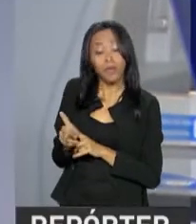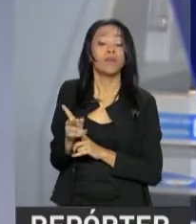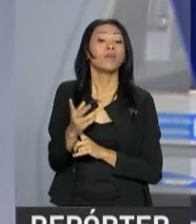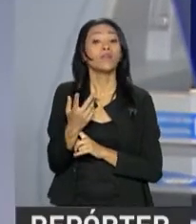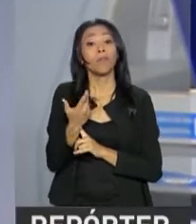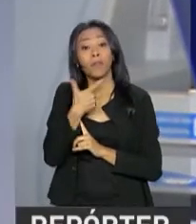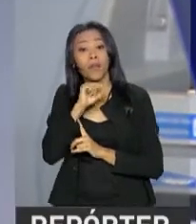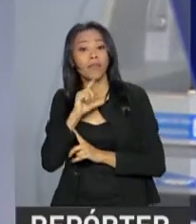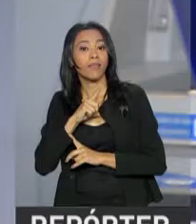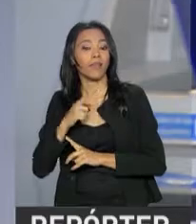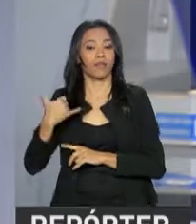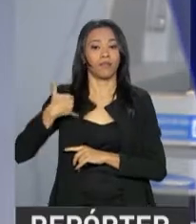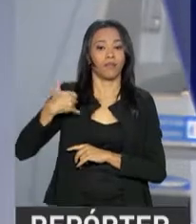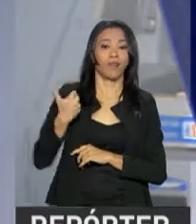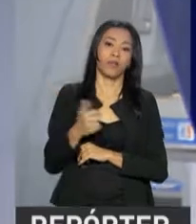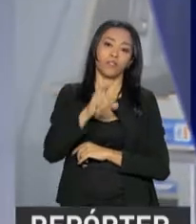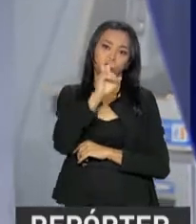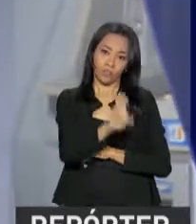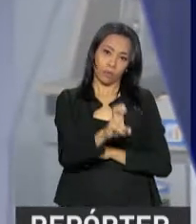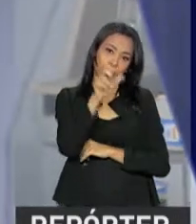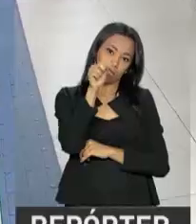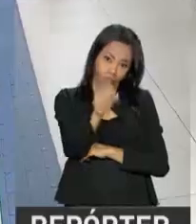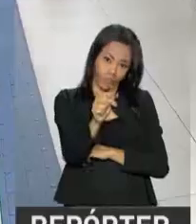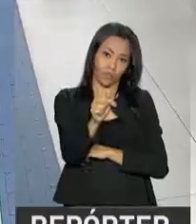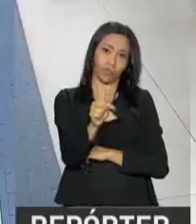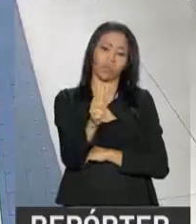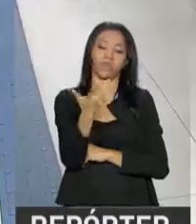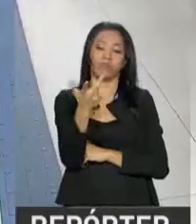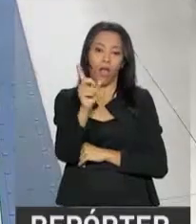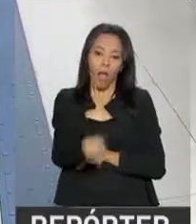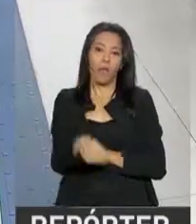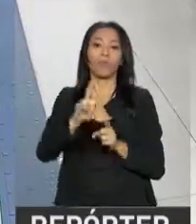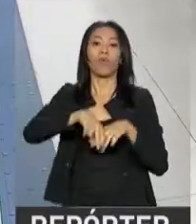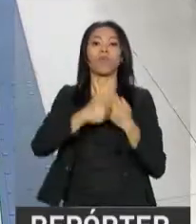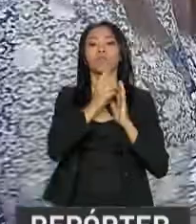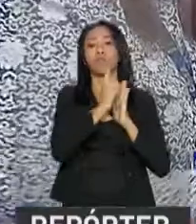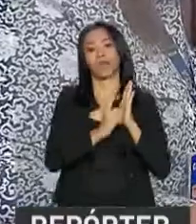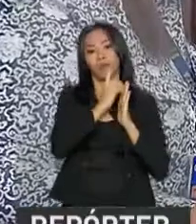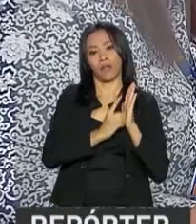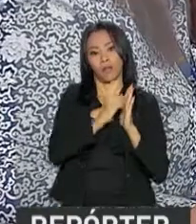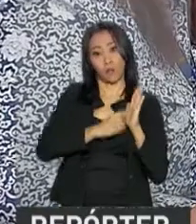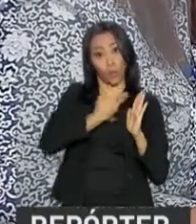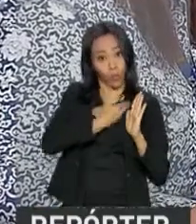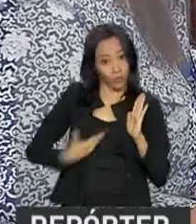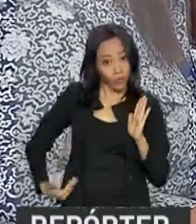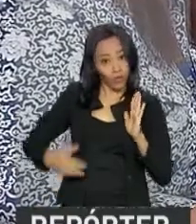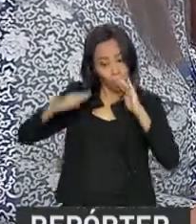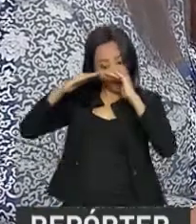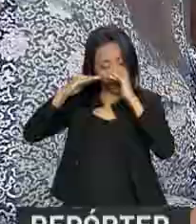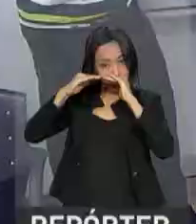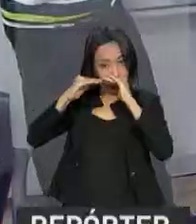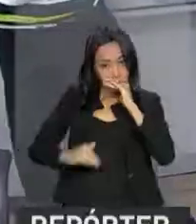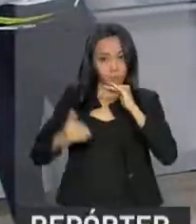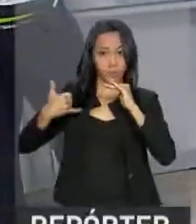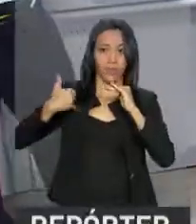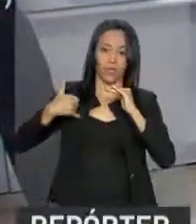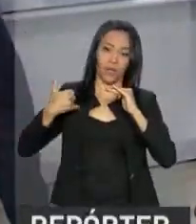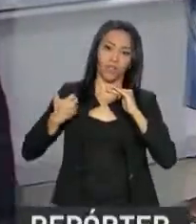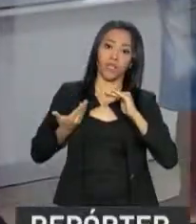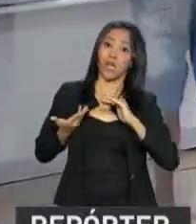feitos para quem tem mais de 57 anos por meio de um decreto o governo baixou a idade para os sacs